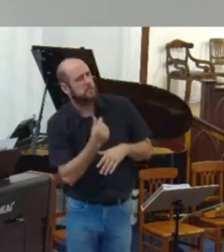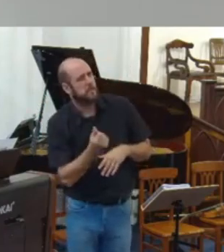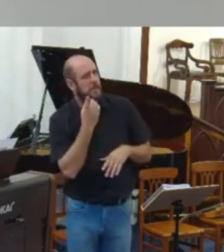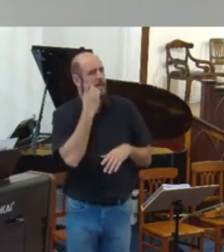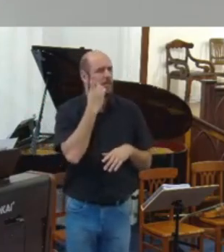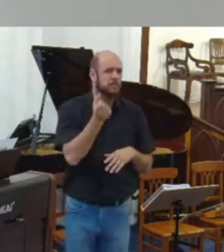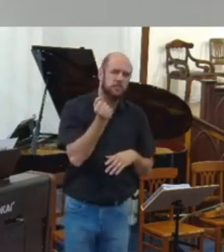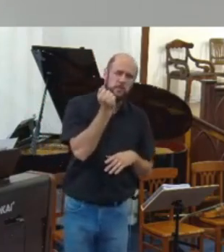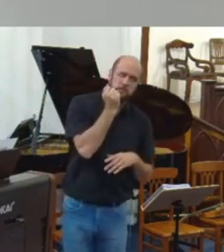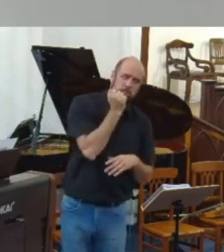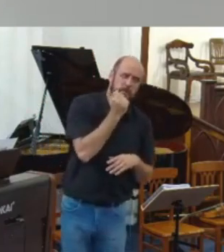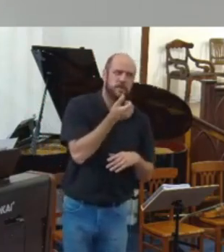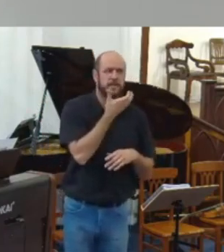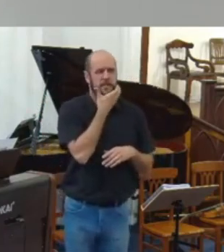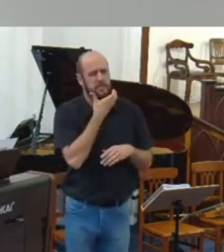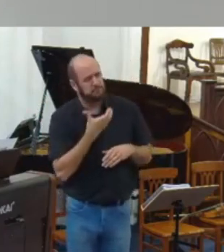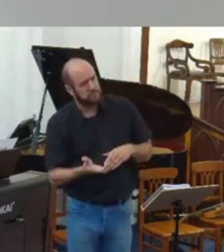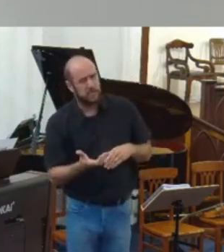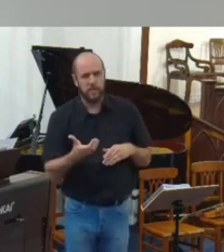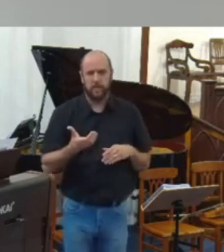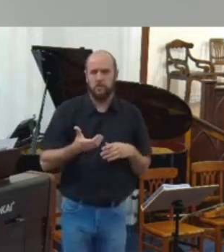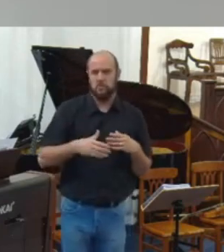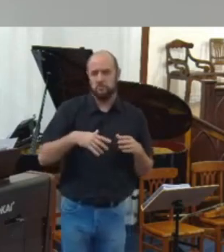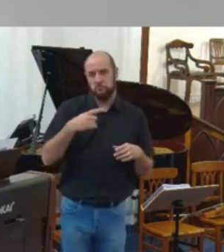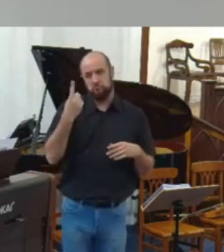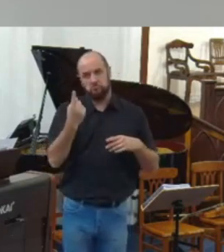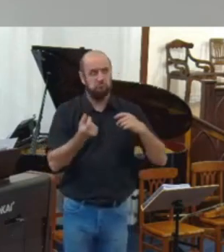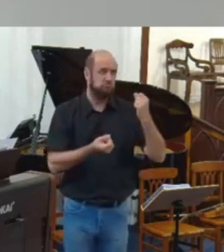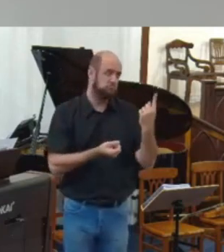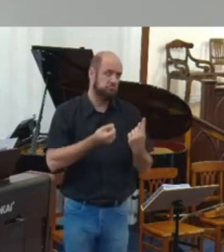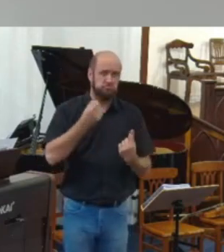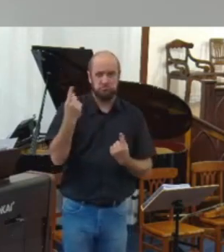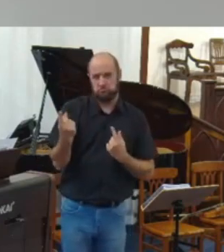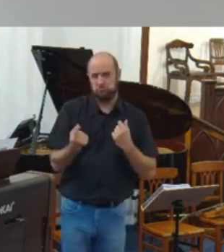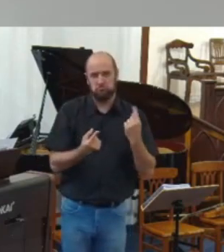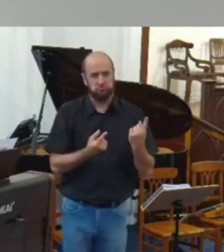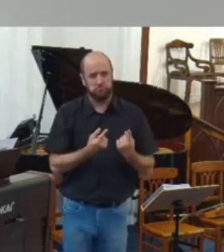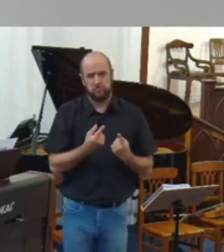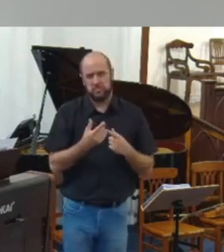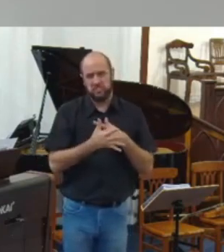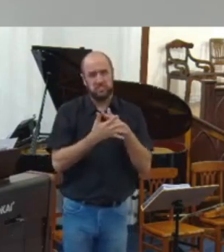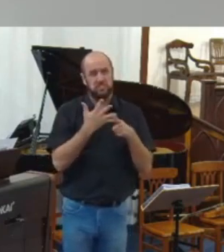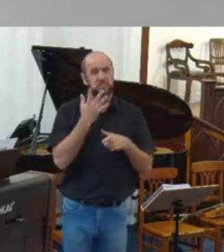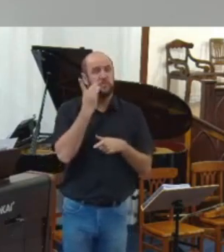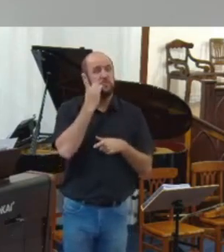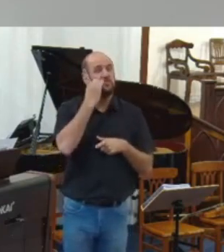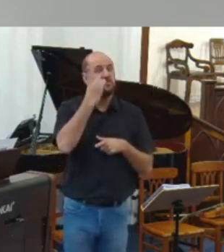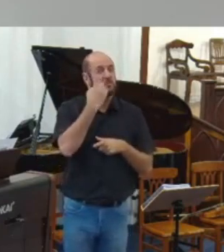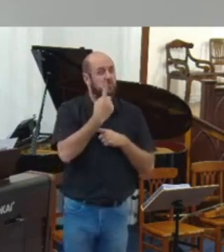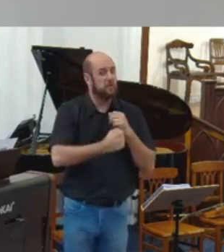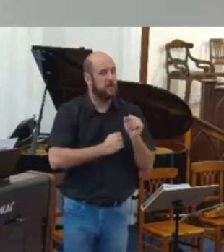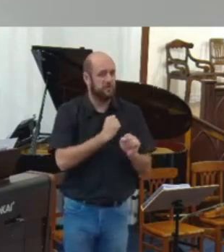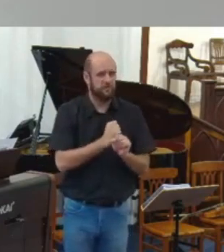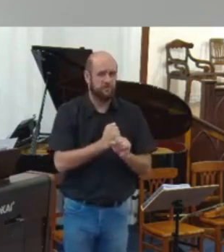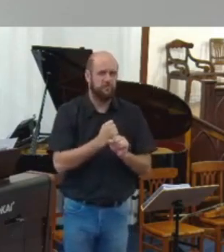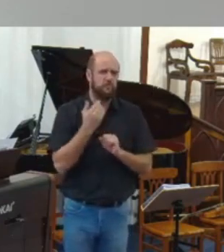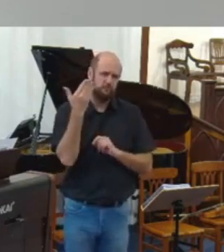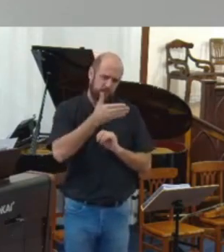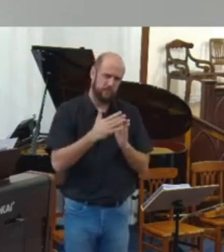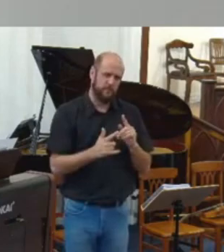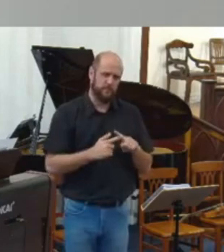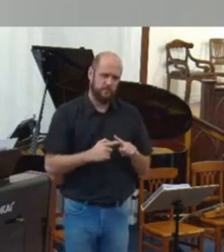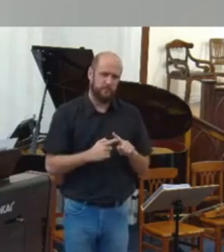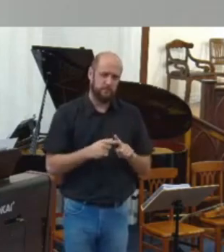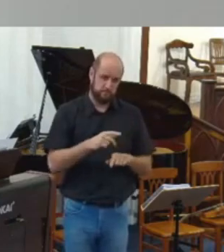das mães, assim como no Natal. Em algumas datas, em torno de 4 ou 5 no ano, elas vão para as igrejas. E a Páscoa é